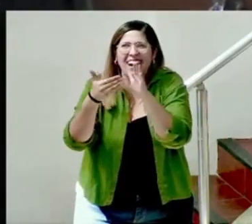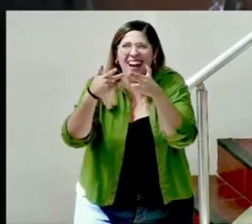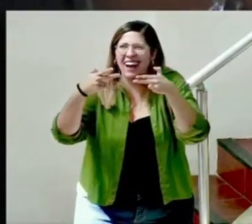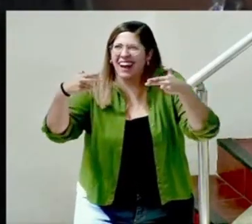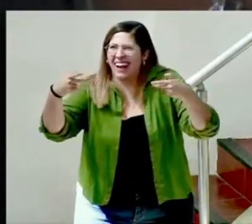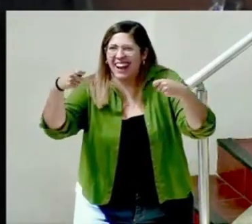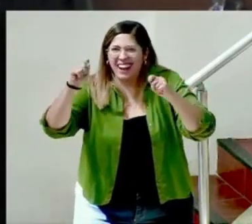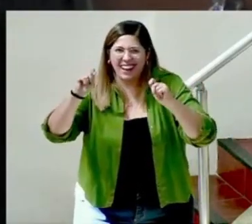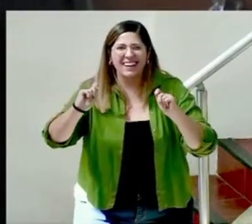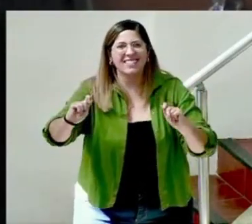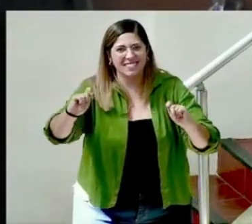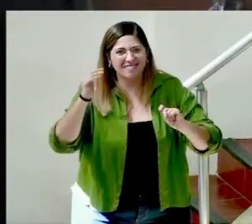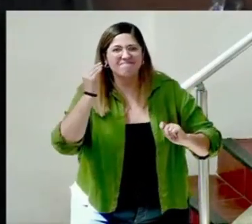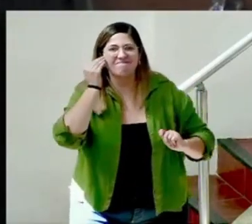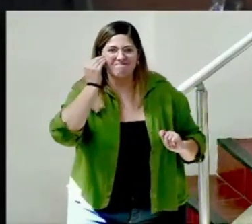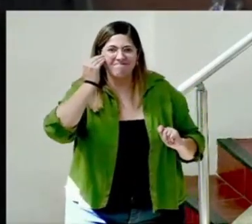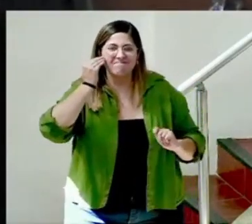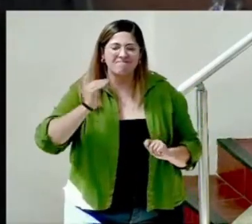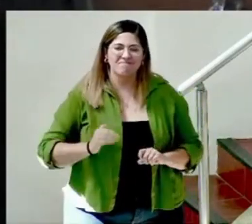serão acrescentadas.